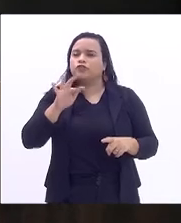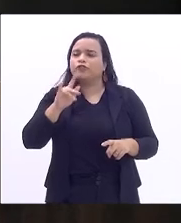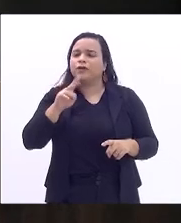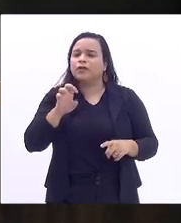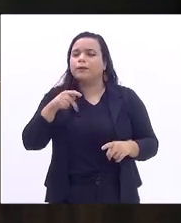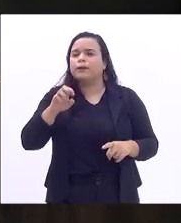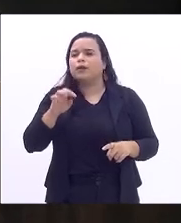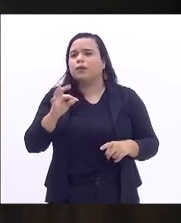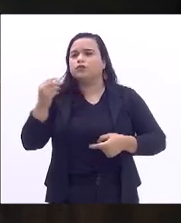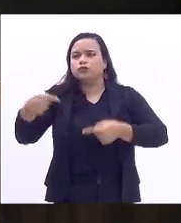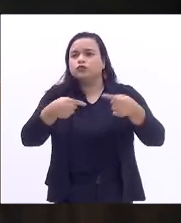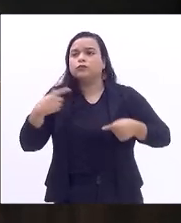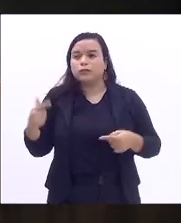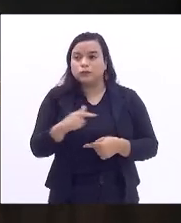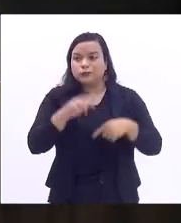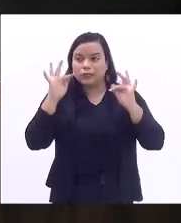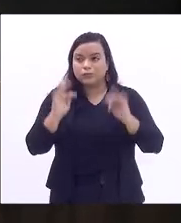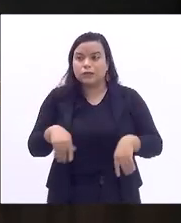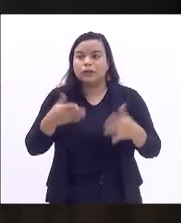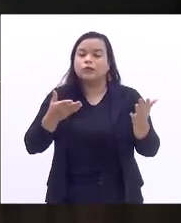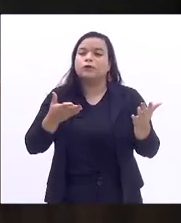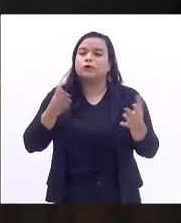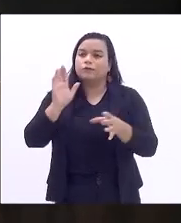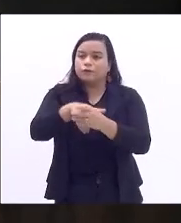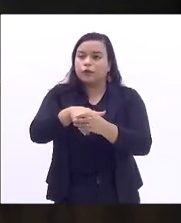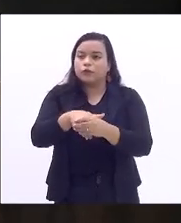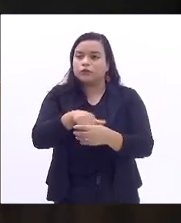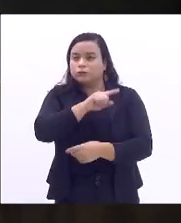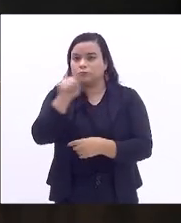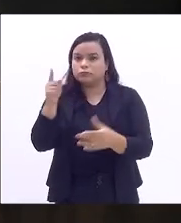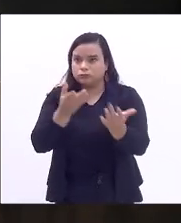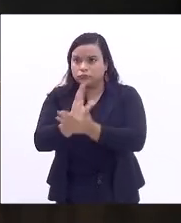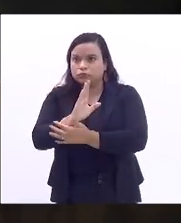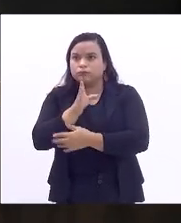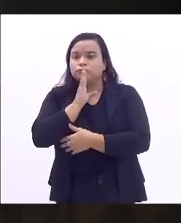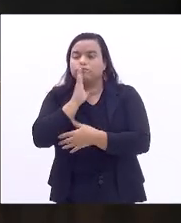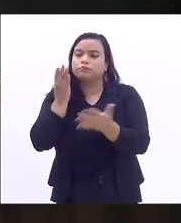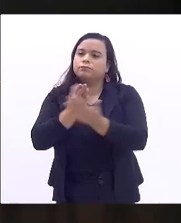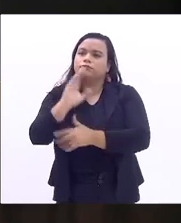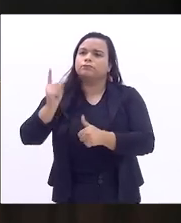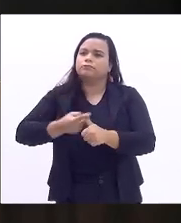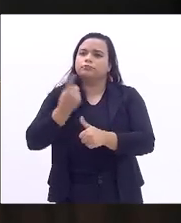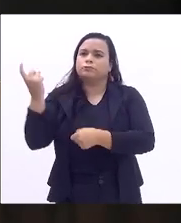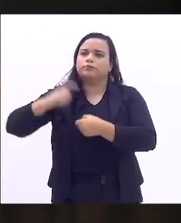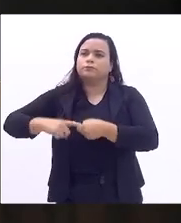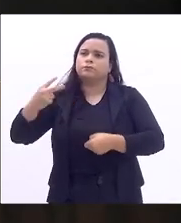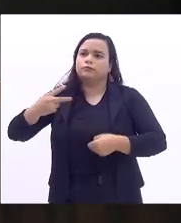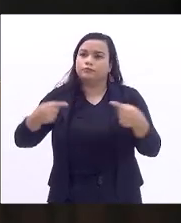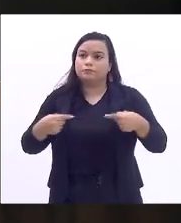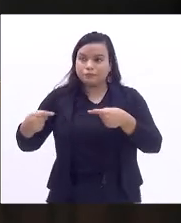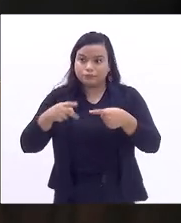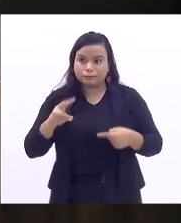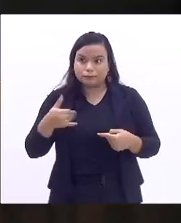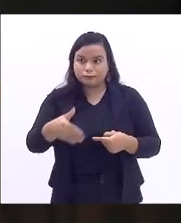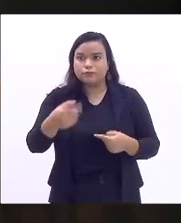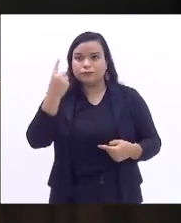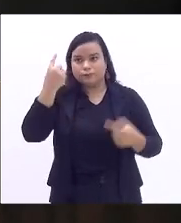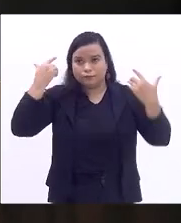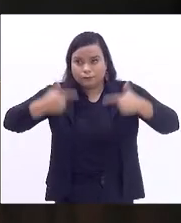discussão na Avenida que ele discutir encerrada a discussão e votação seus que aprova a distribuição aprovado em primeira retorne segunda